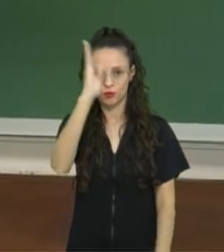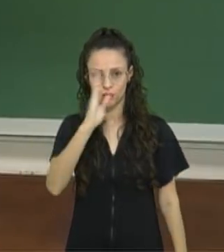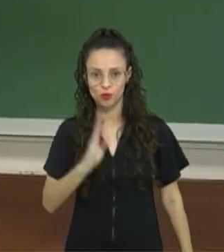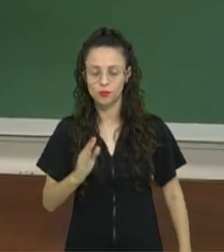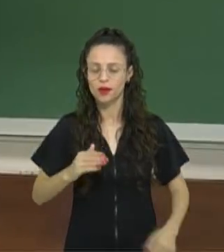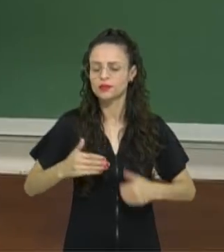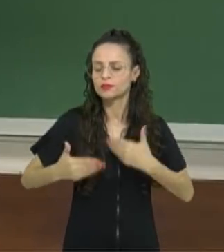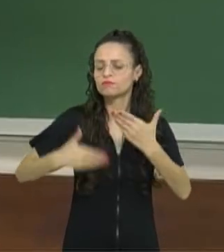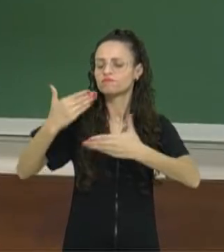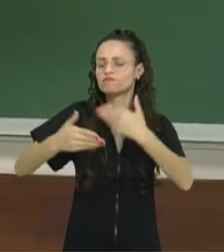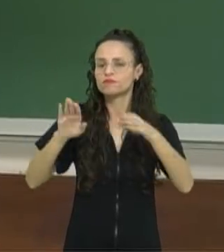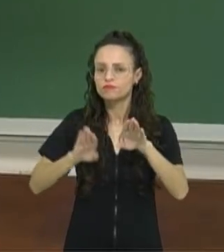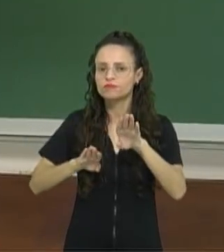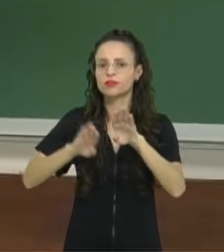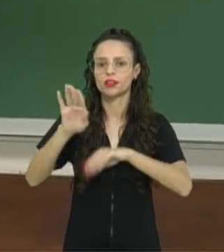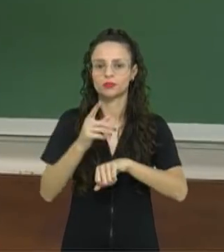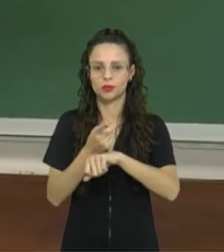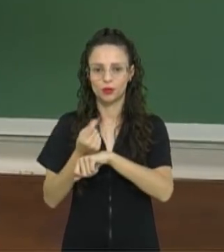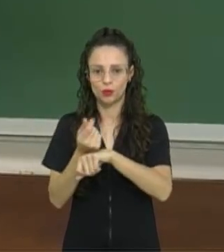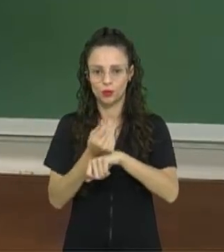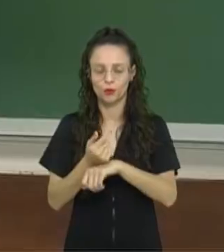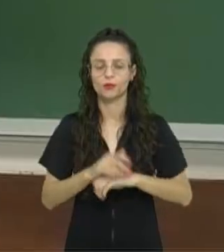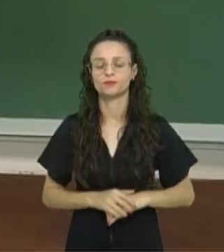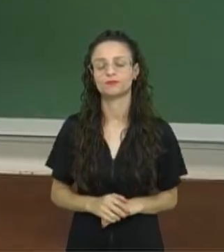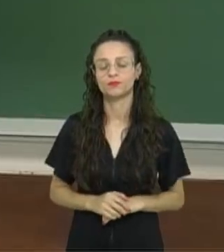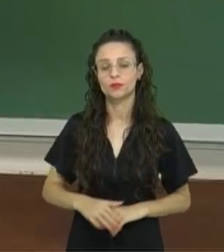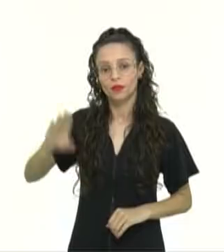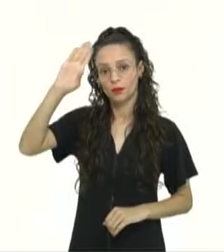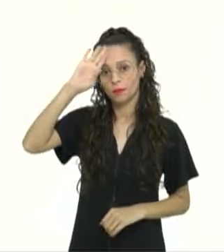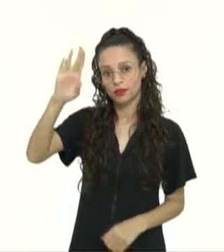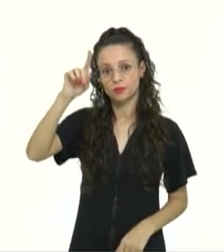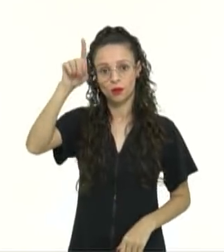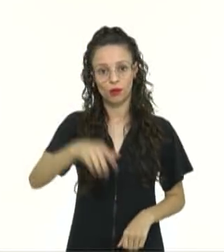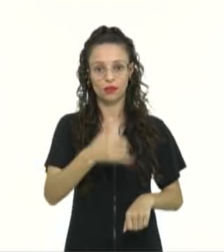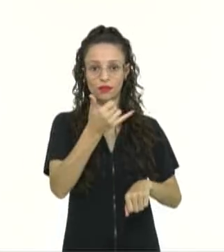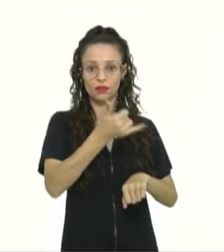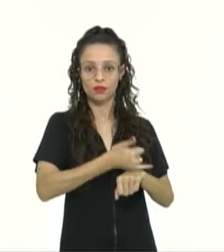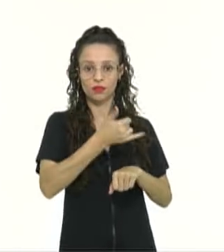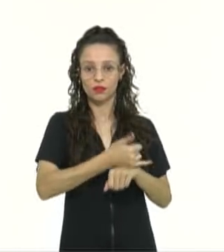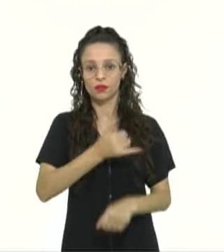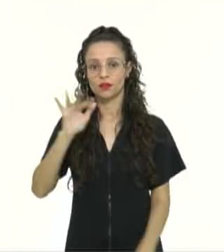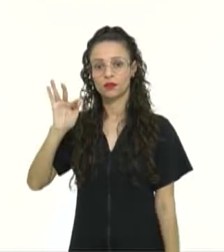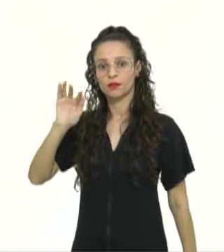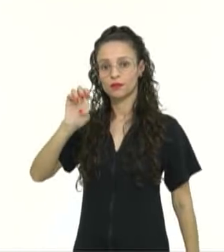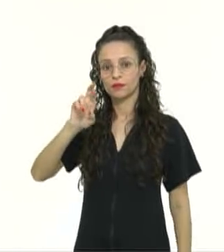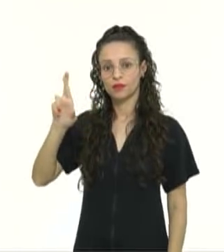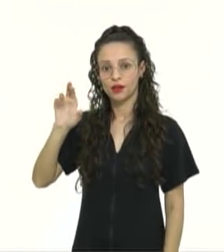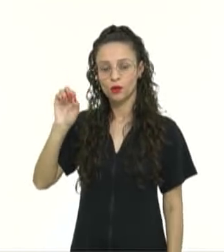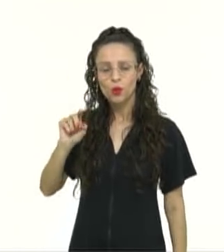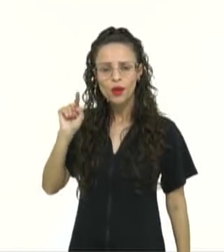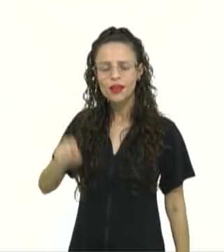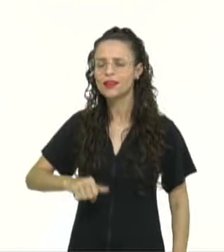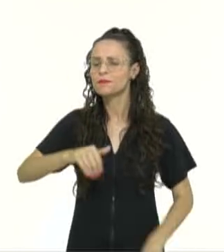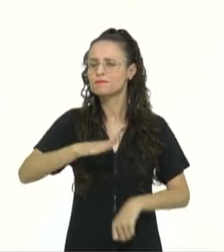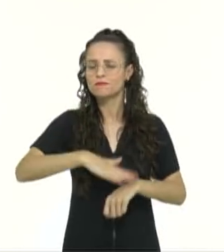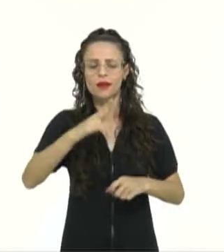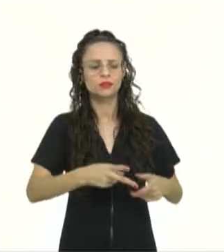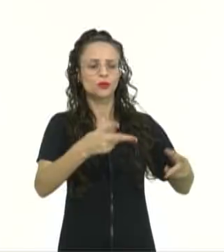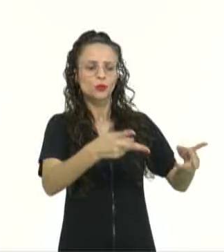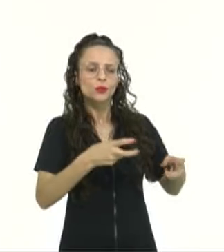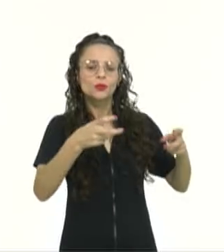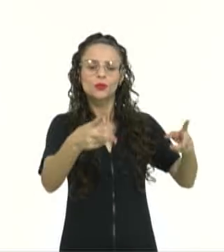para o crescimento econômico. Então, o principal deles é o ferro. Ele é o mais explorado e o